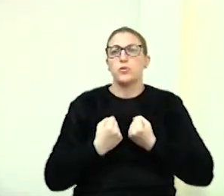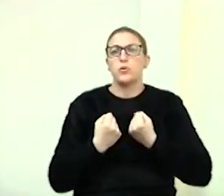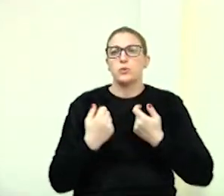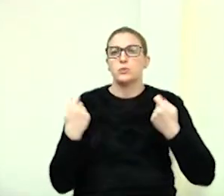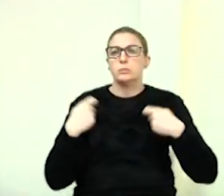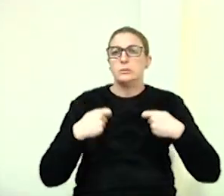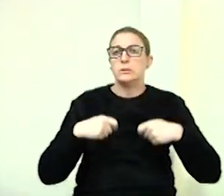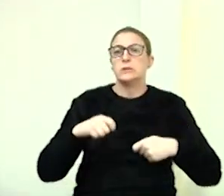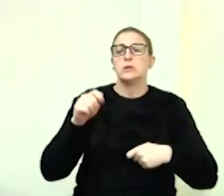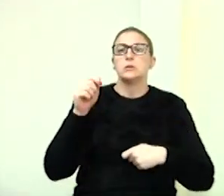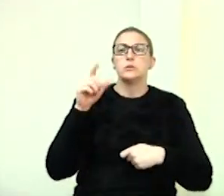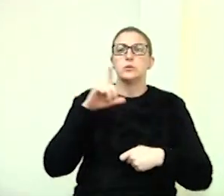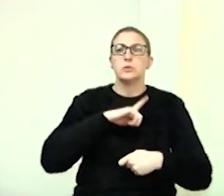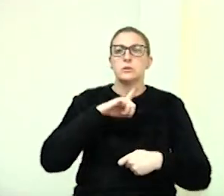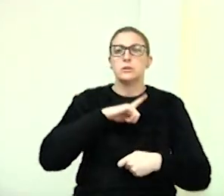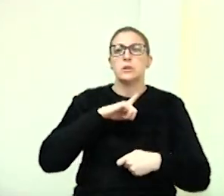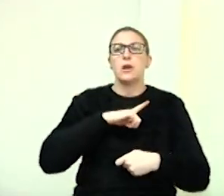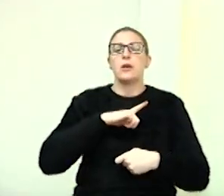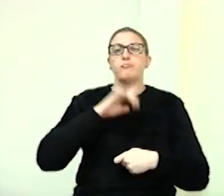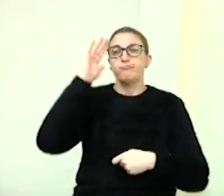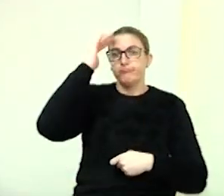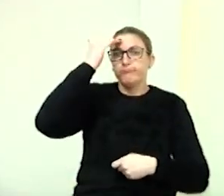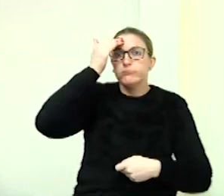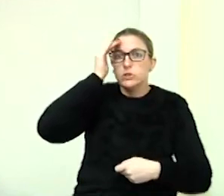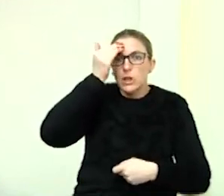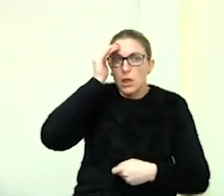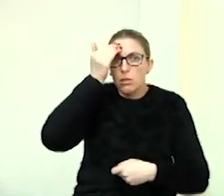de dominar as ferramentas digitais.